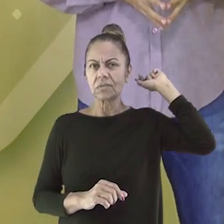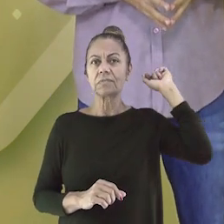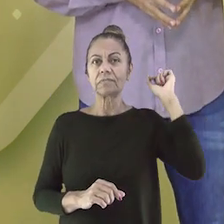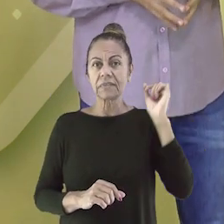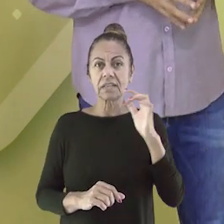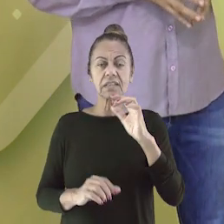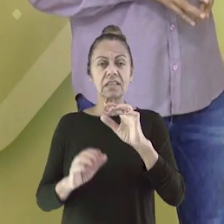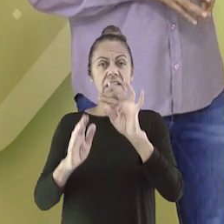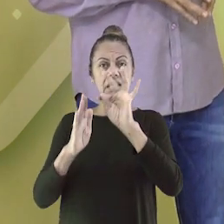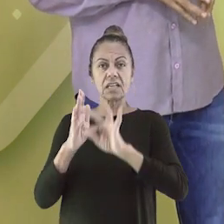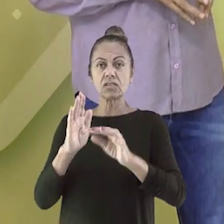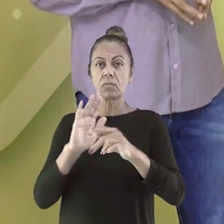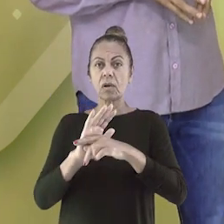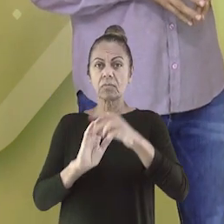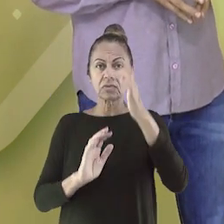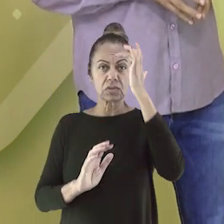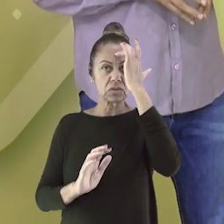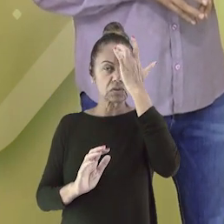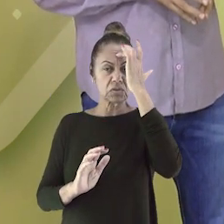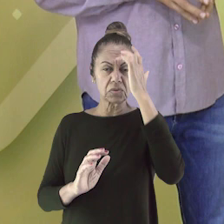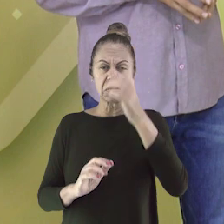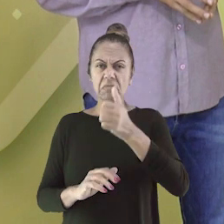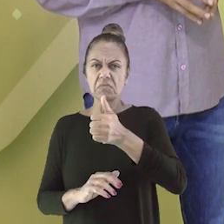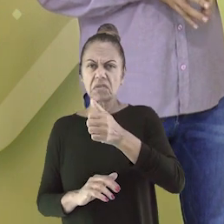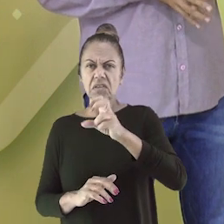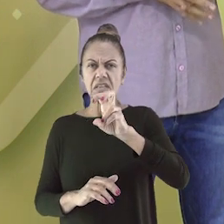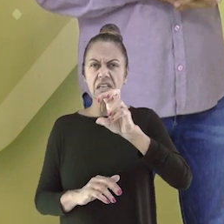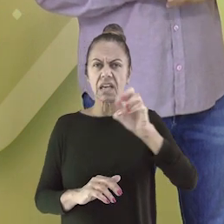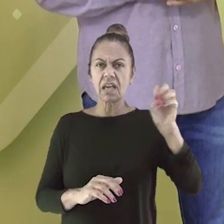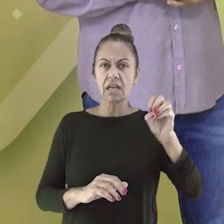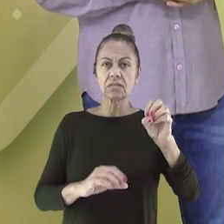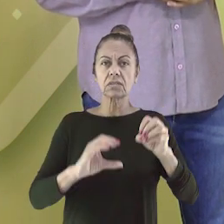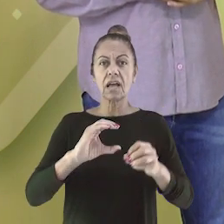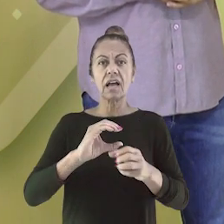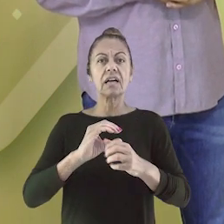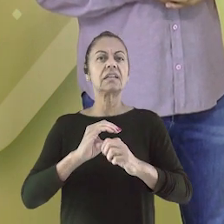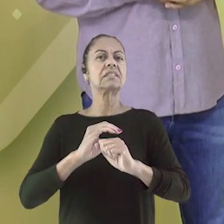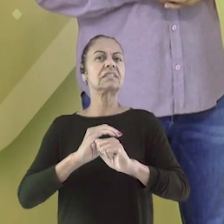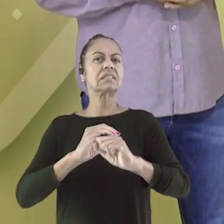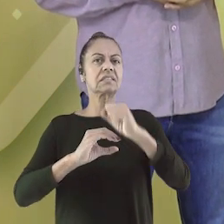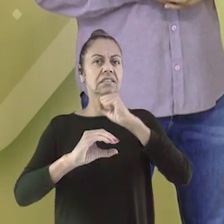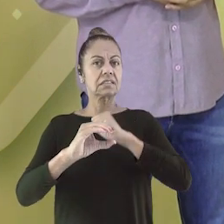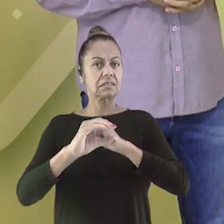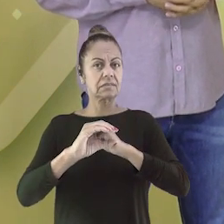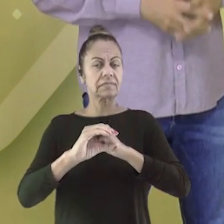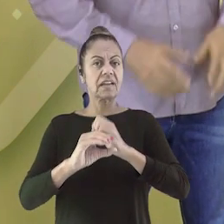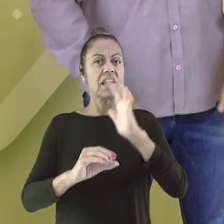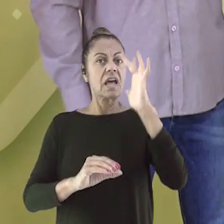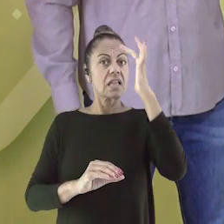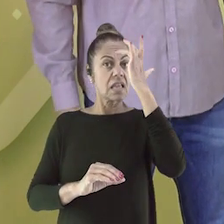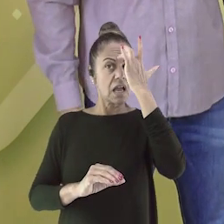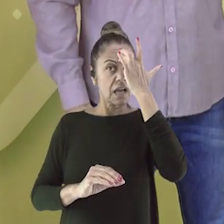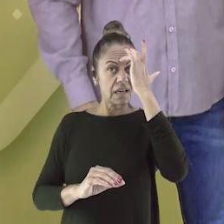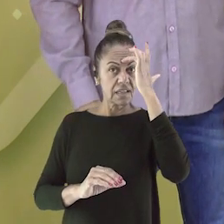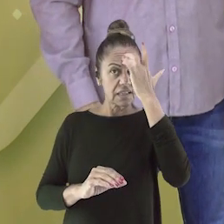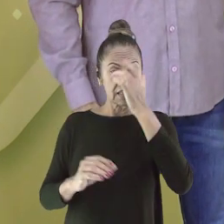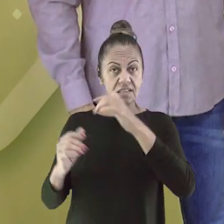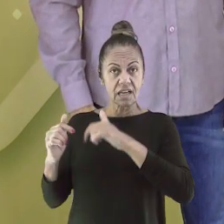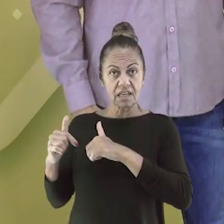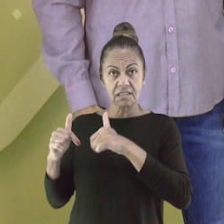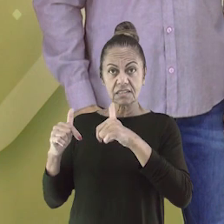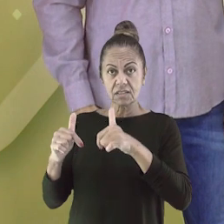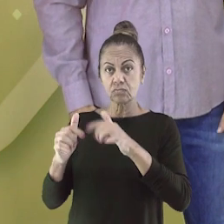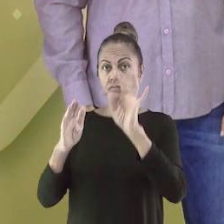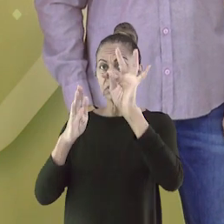mais antigos textos do hinduísmo e foram escritos entre 1500 a 1000 a.C.